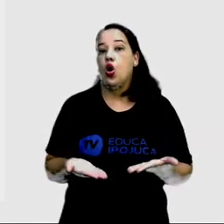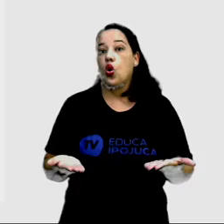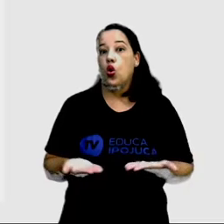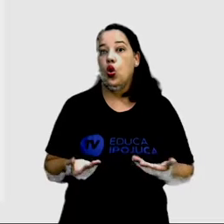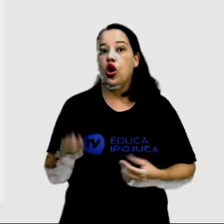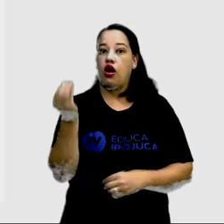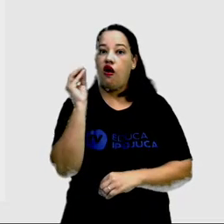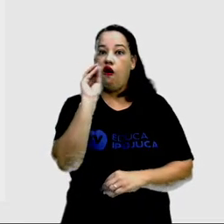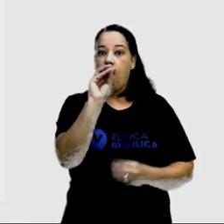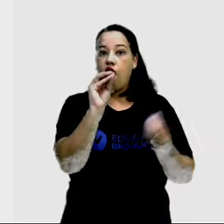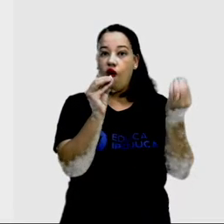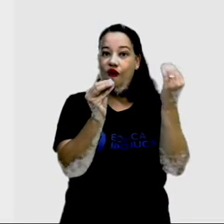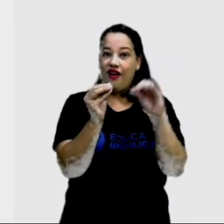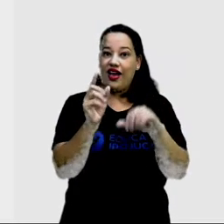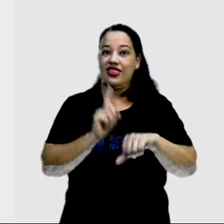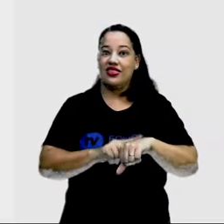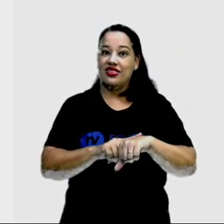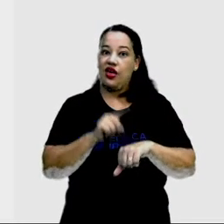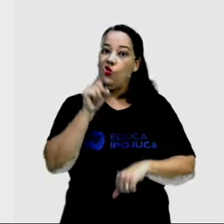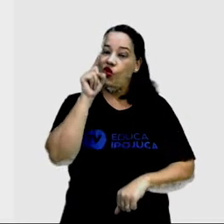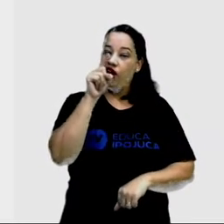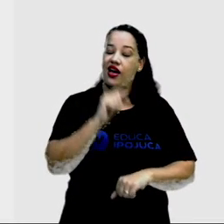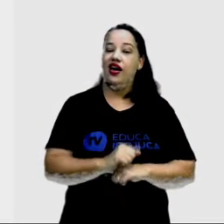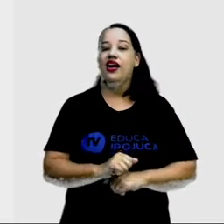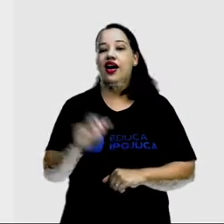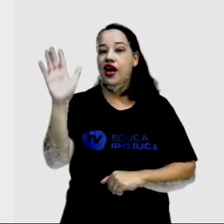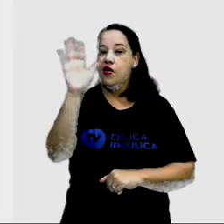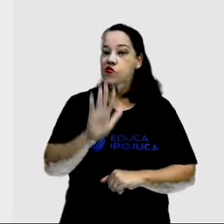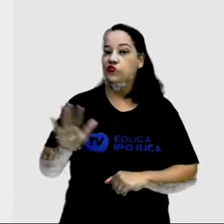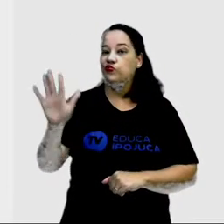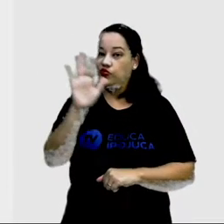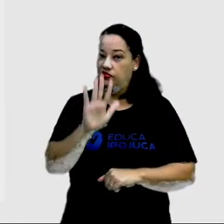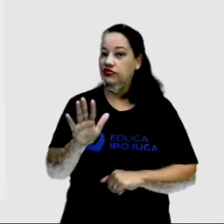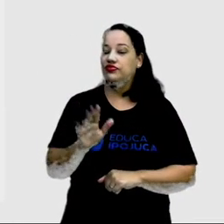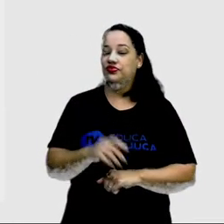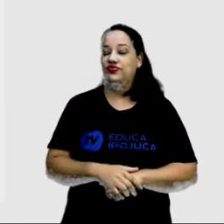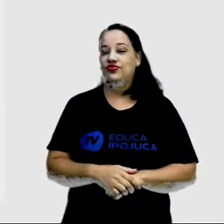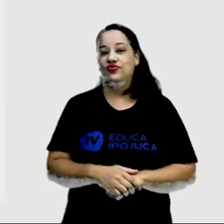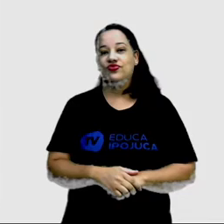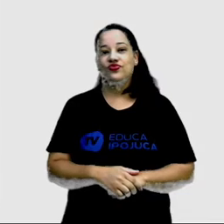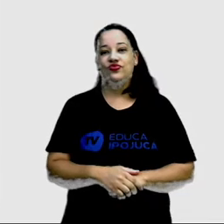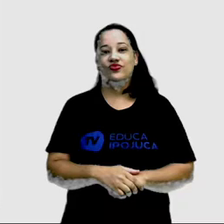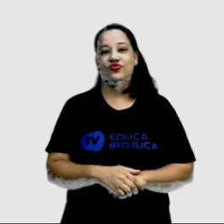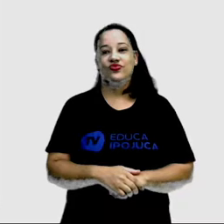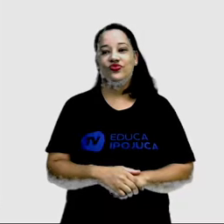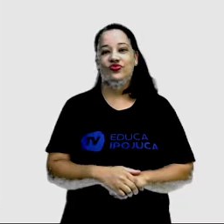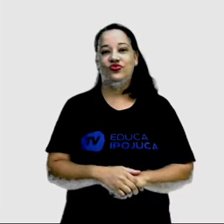o tempo que você está visualizando aqui na imagem anterior.